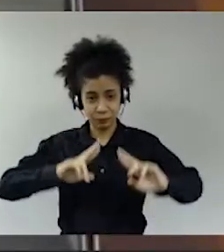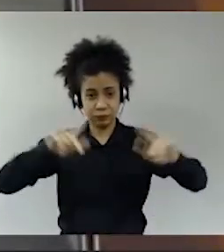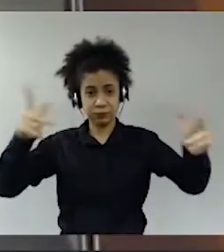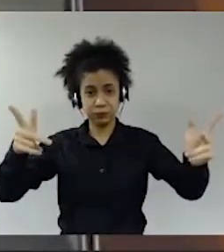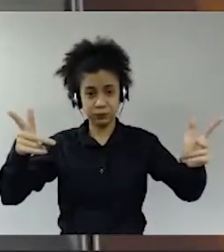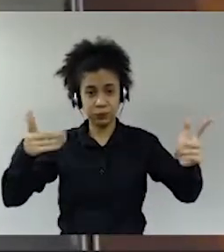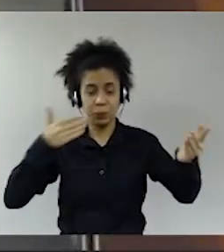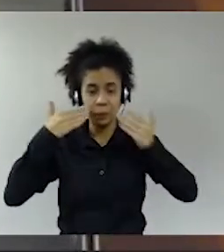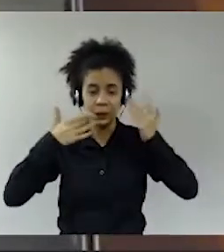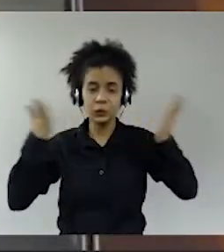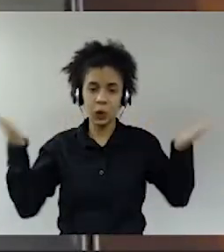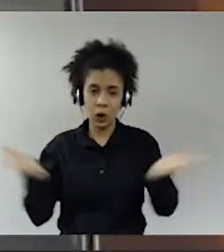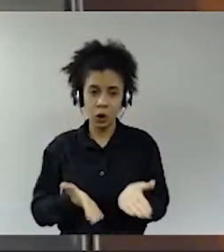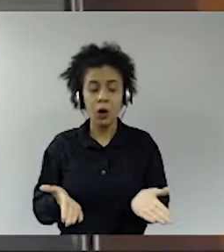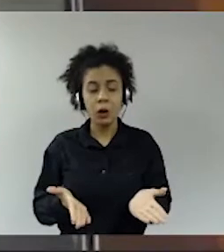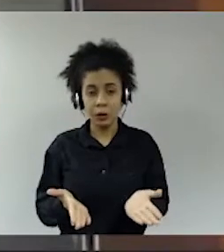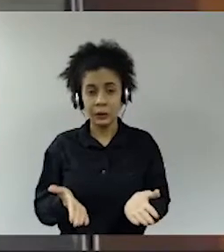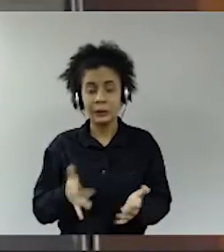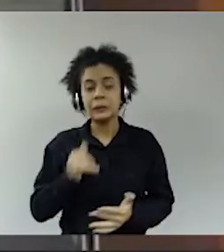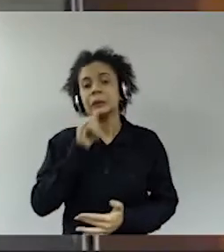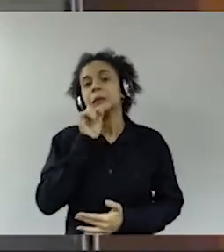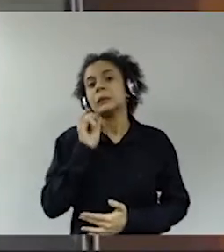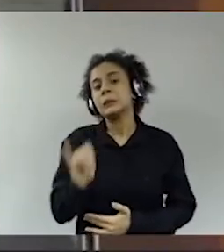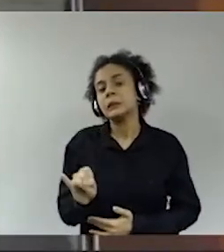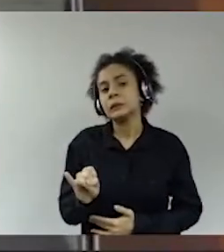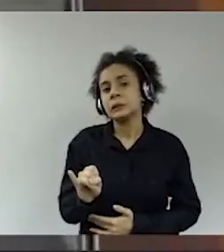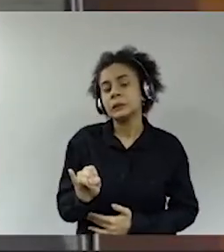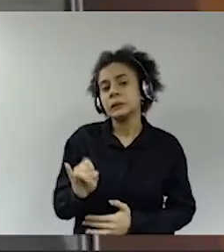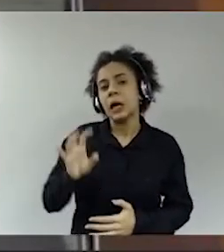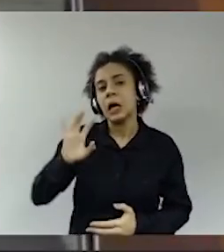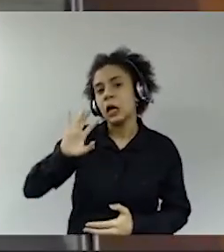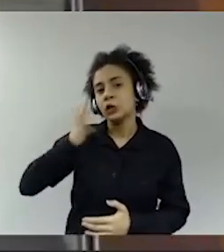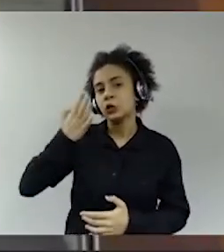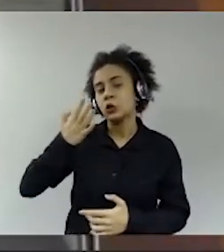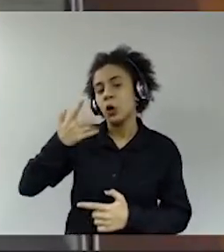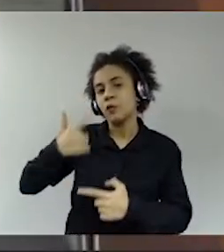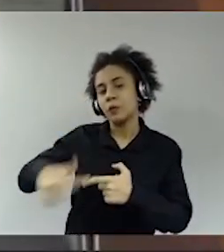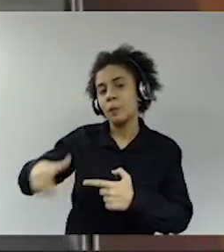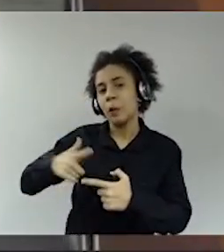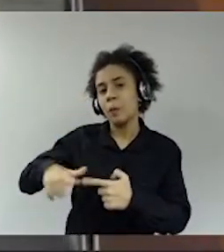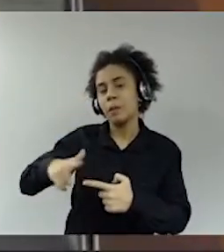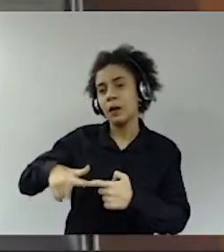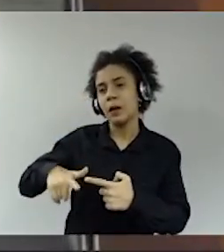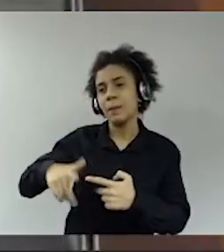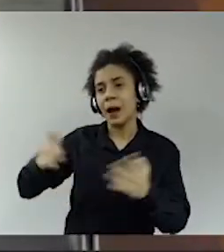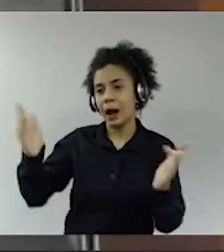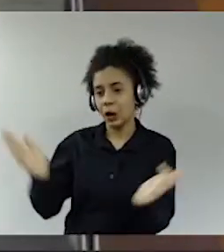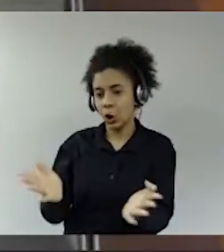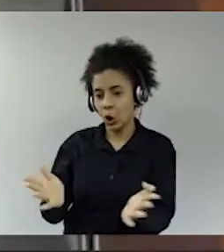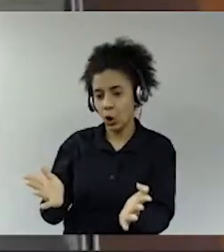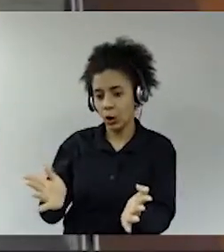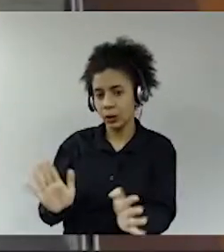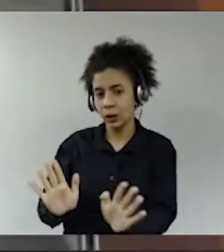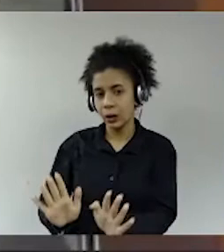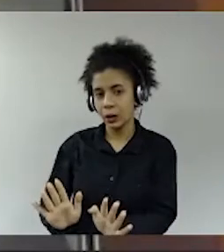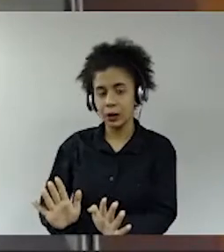extraordinários, em vez de resolver problemas de maneira temporária, muitas vezes